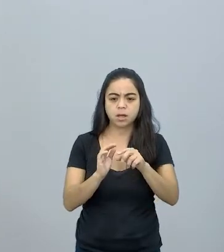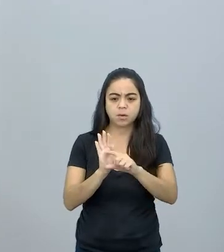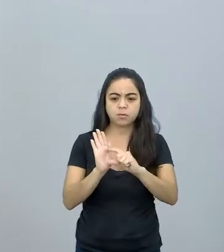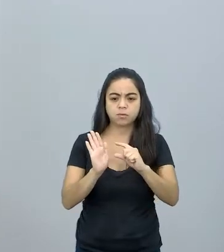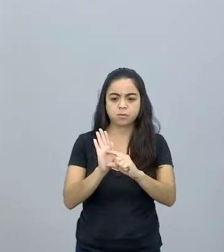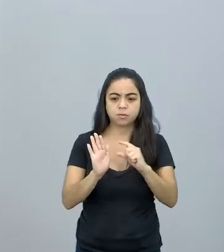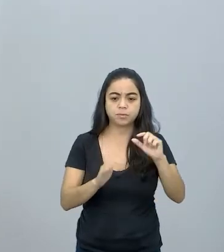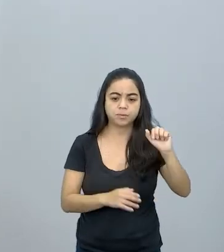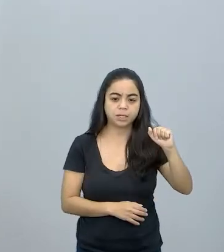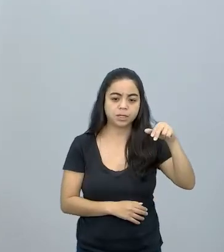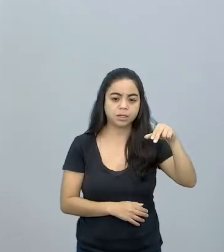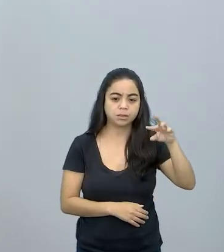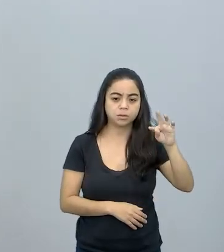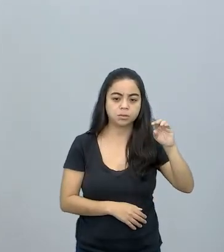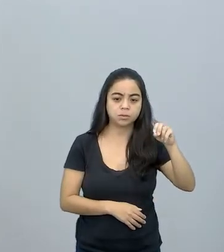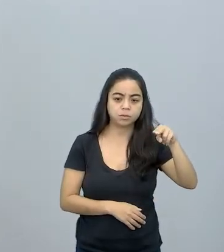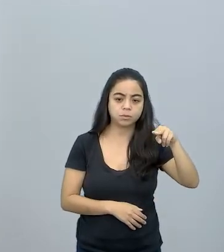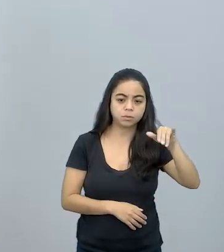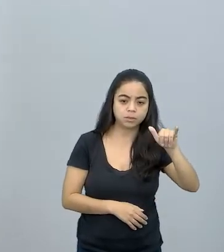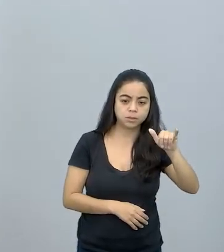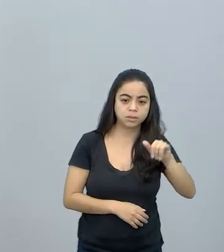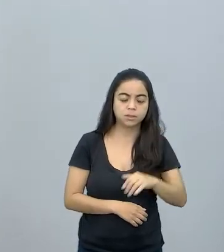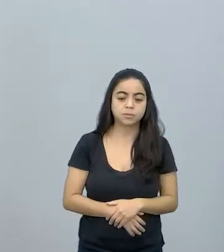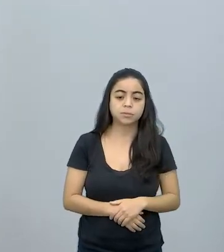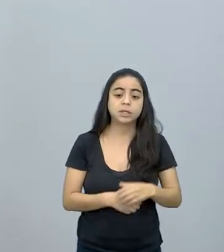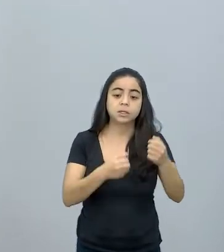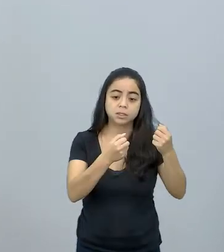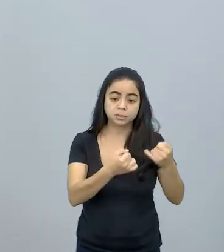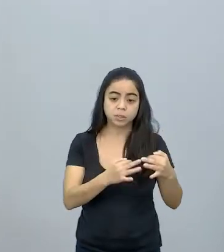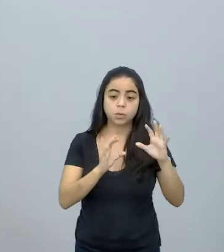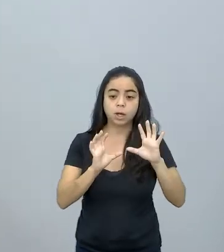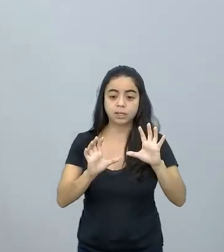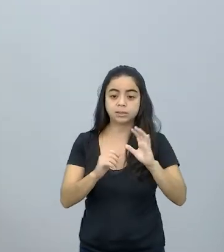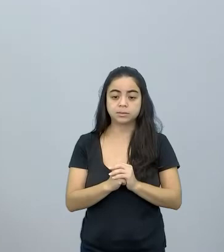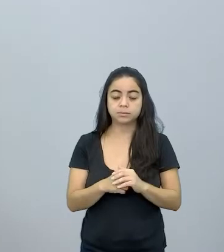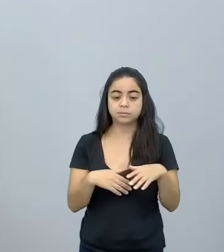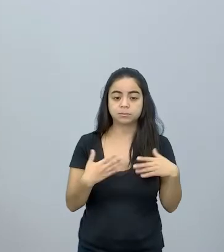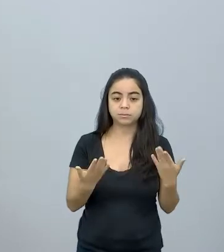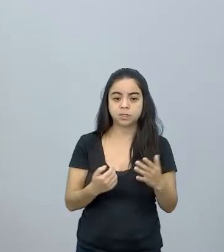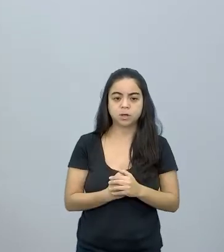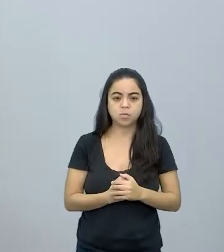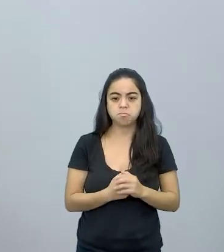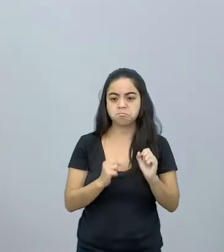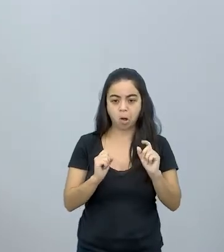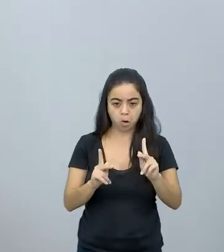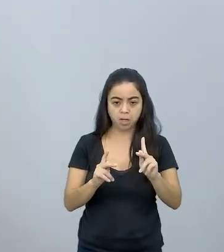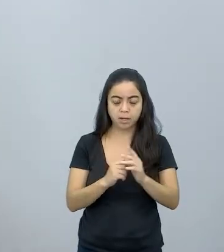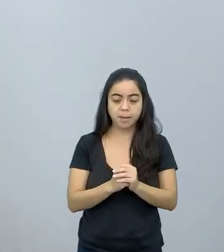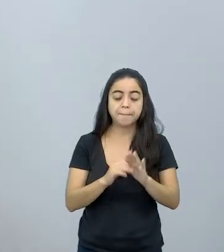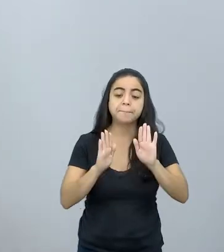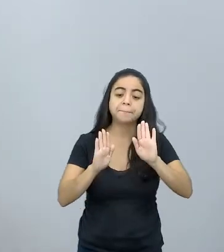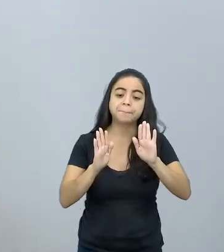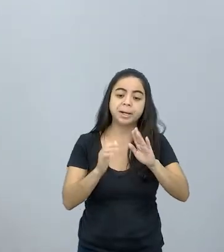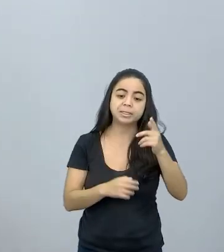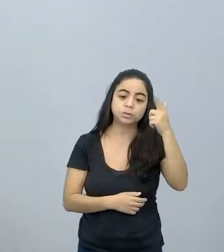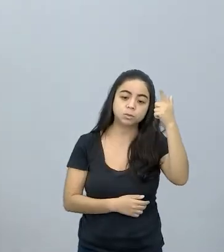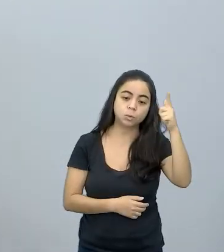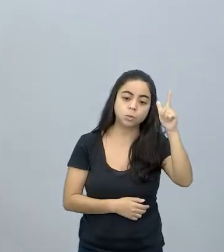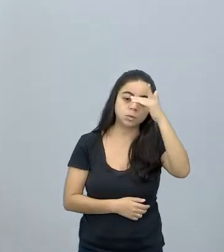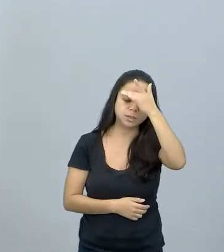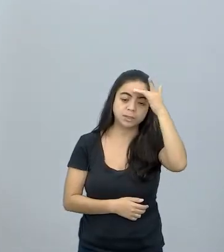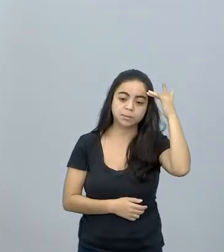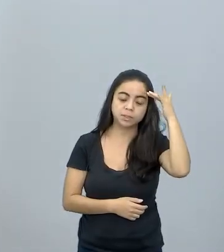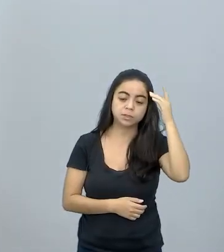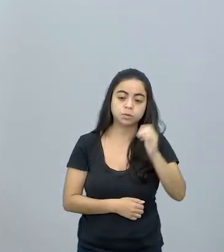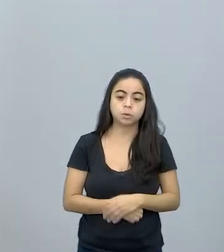Anthony Giddens ele dá uma definição parecida com essa, né? Isso me satisfaz. Por quê? Porque daí outra pessoa que for fazer